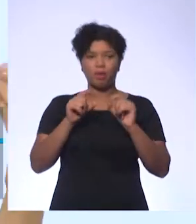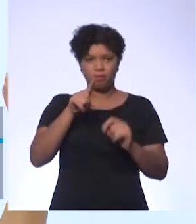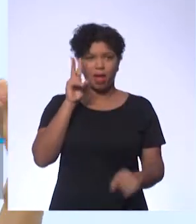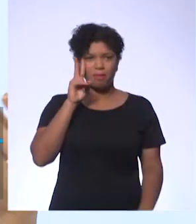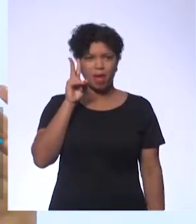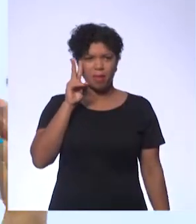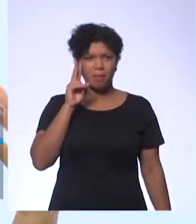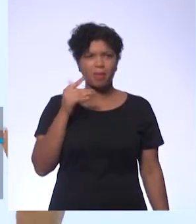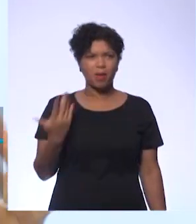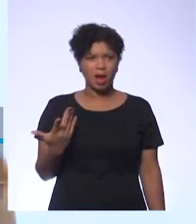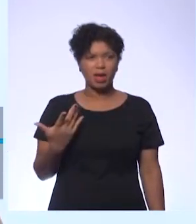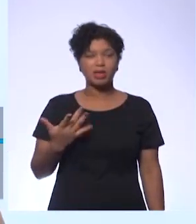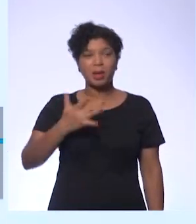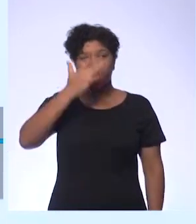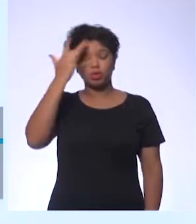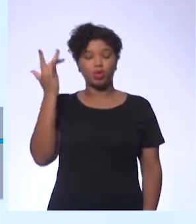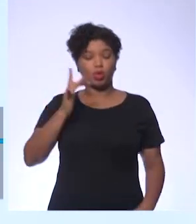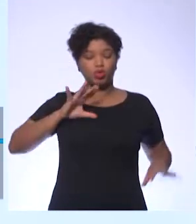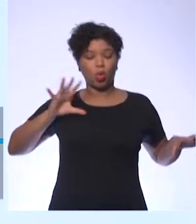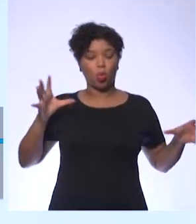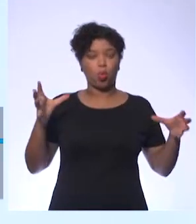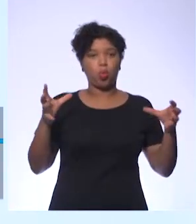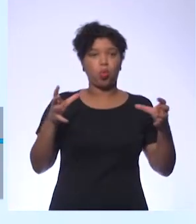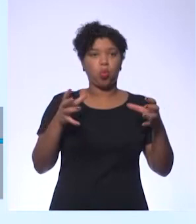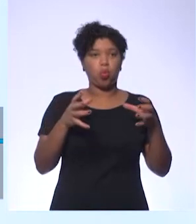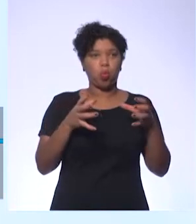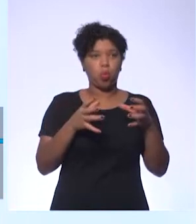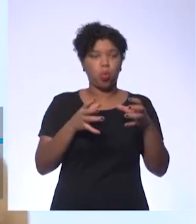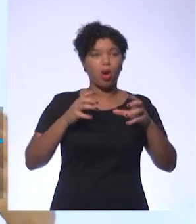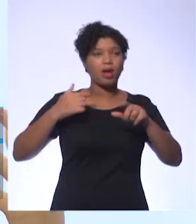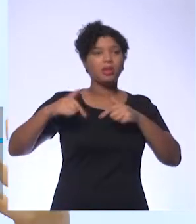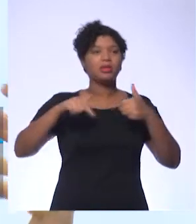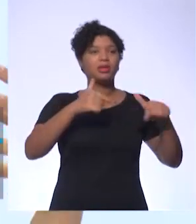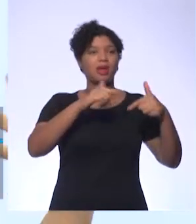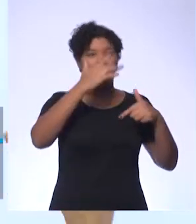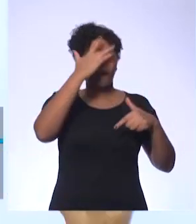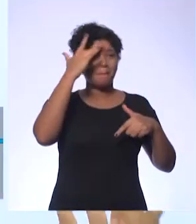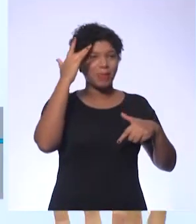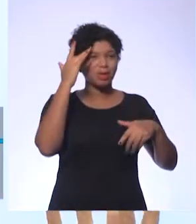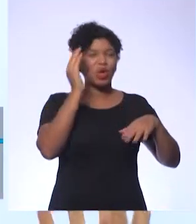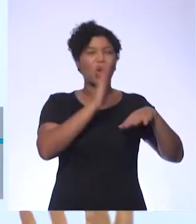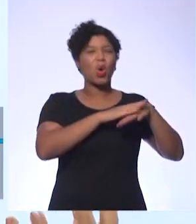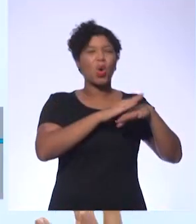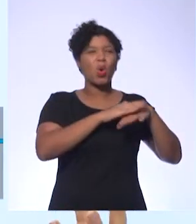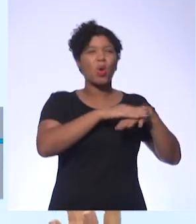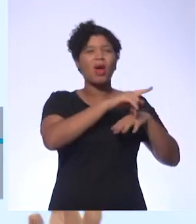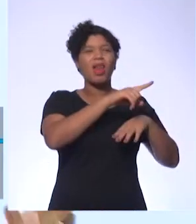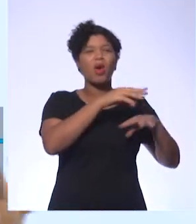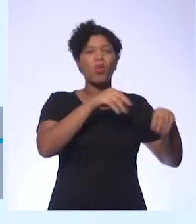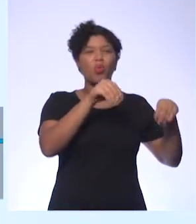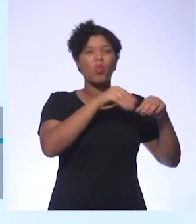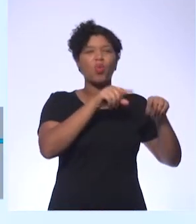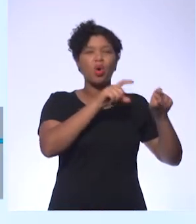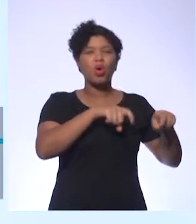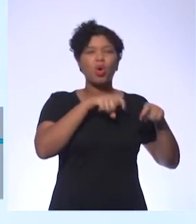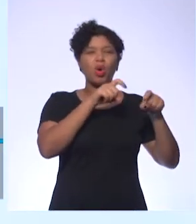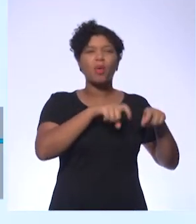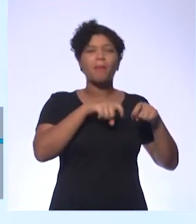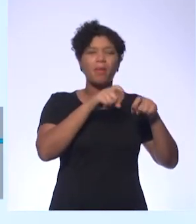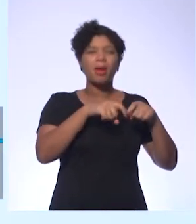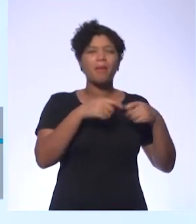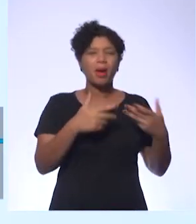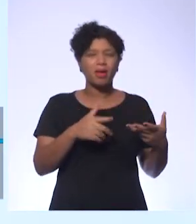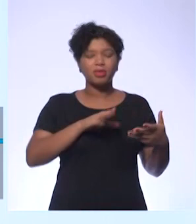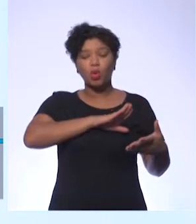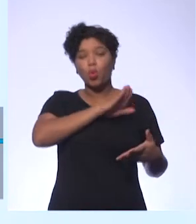aquela grande massa operária, que não era operária, desculpem, aquela massa de pessoas que saíram dessas terras, eles foram para